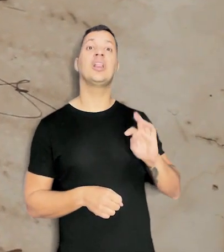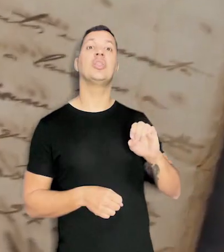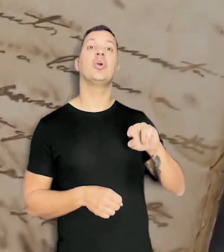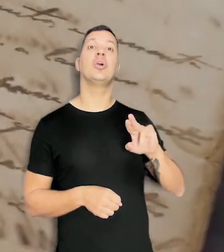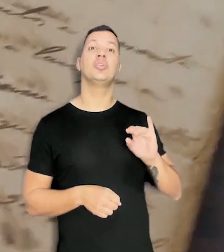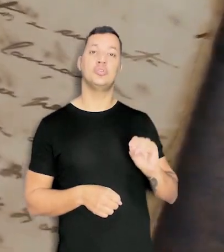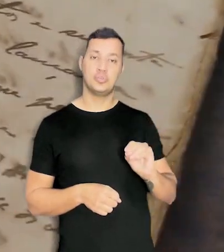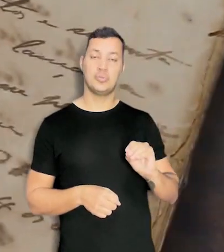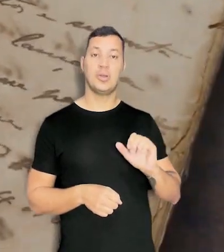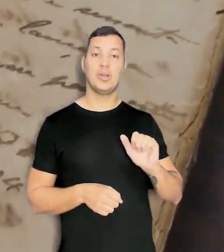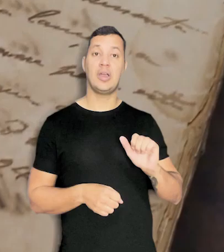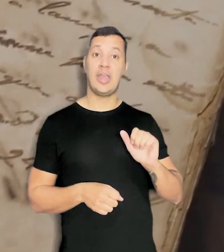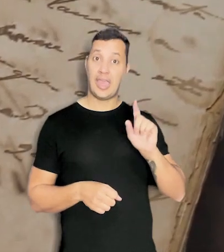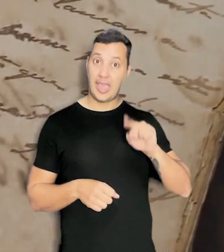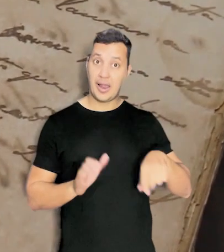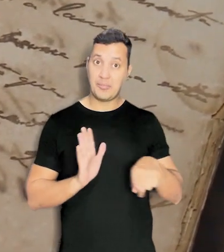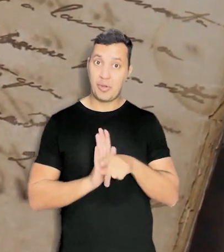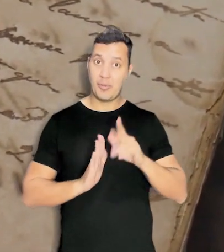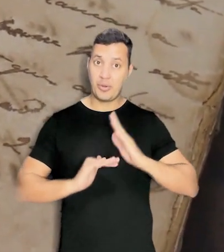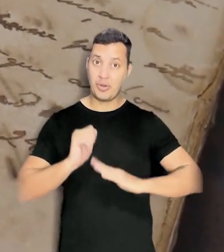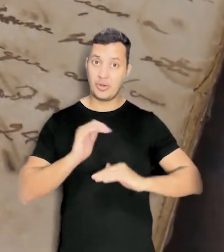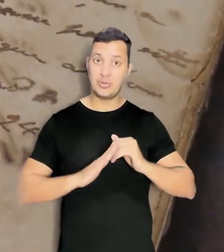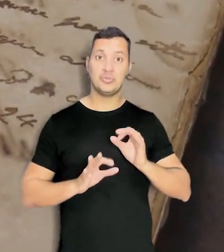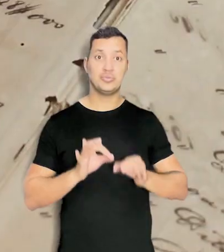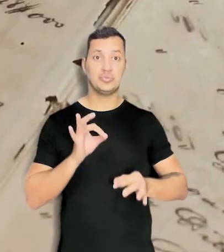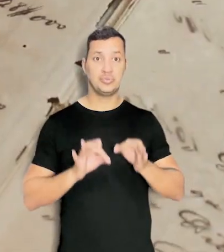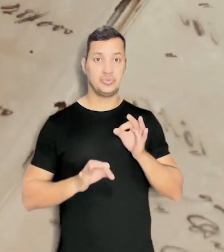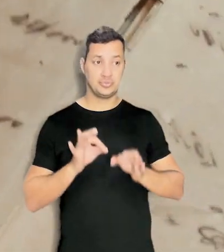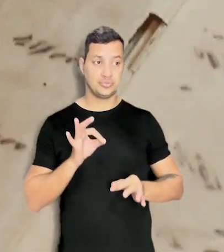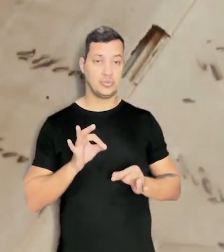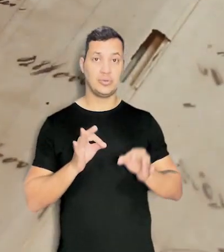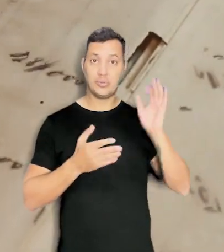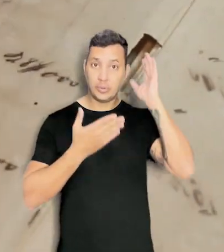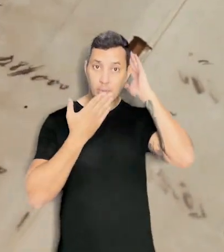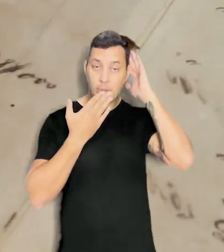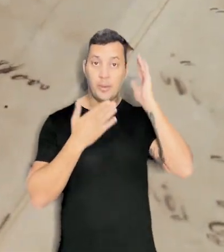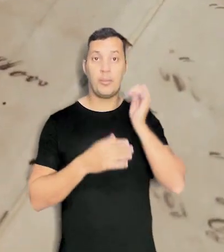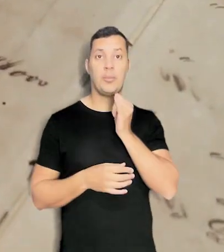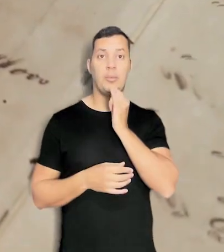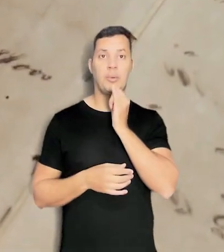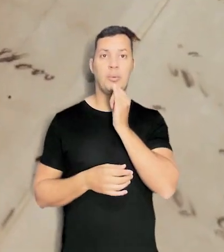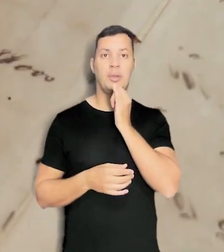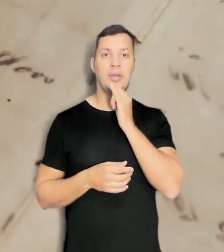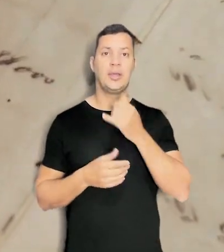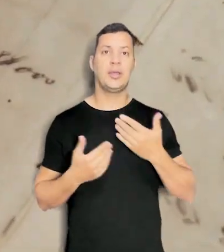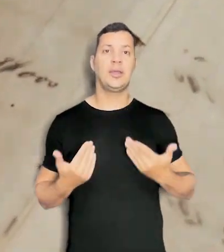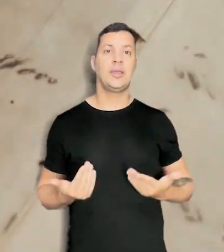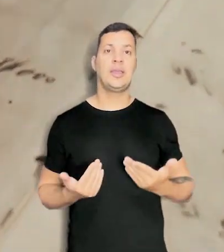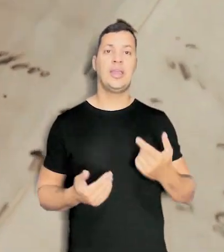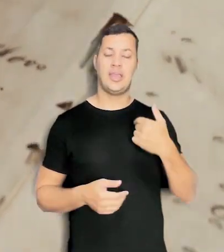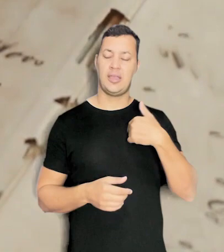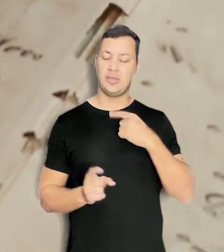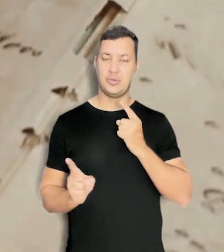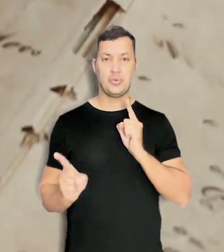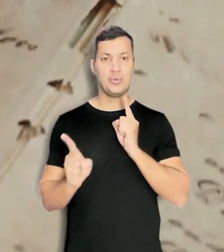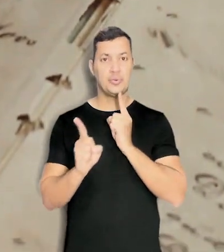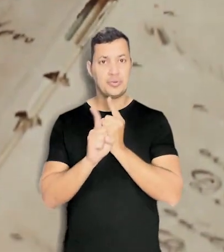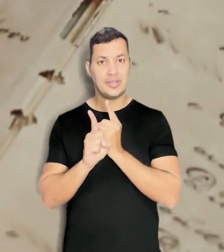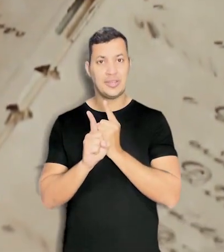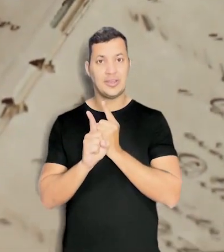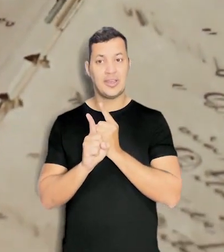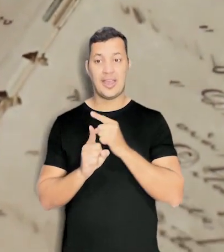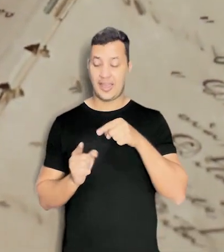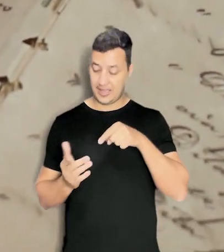Cesário. Ele era juiz de órfãos e índios. E, por exemplo, eu encontrei